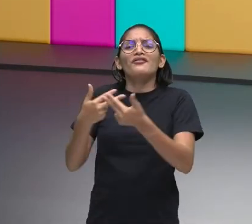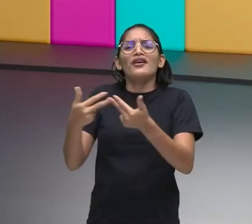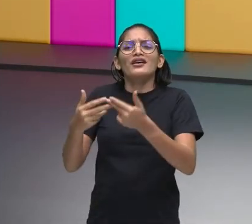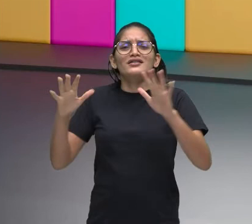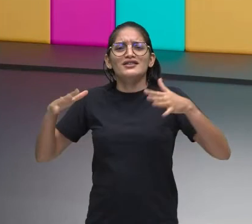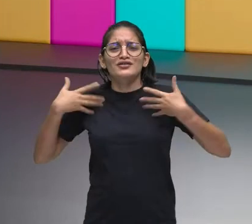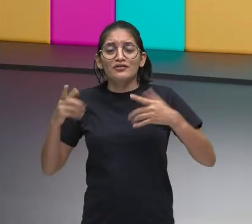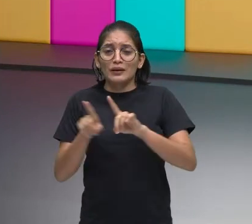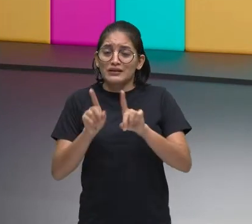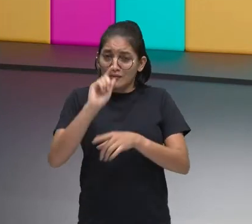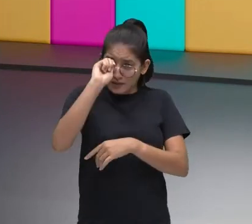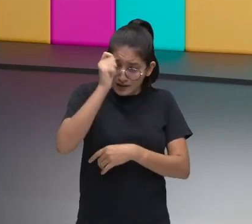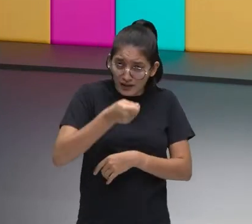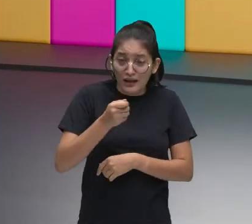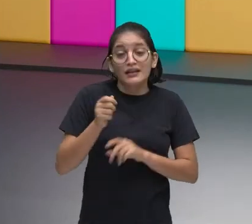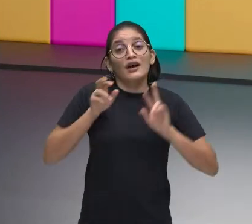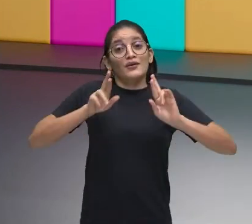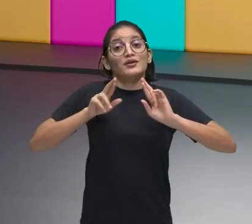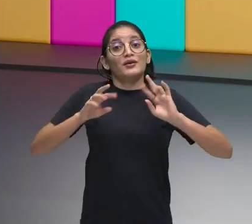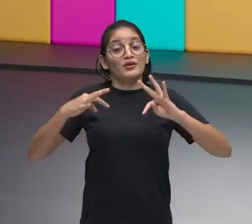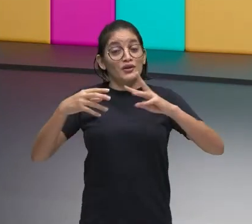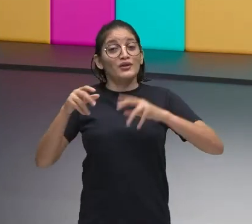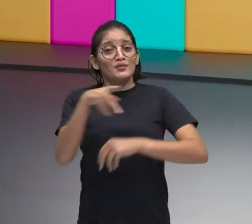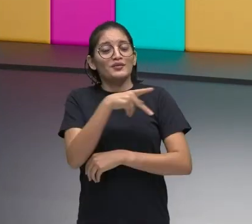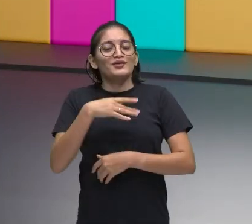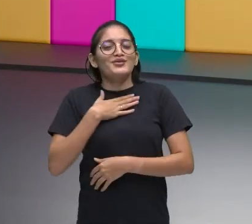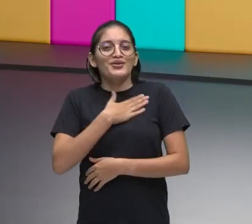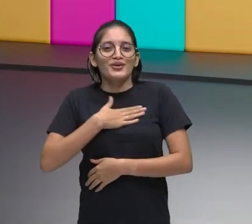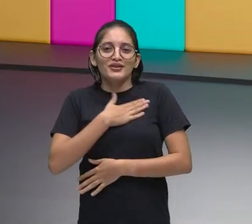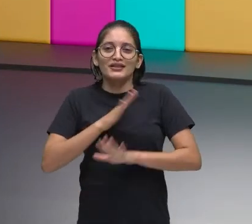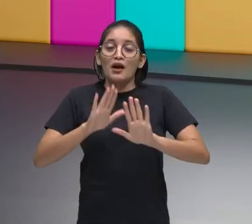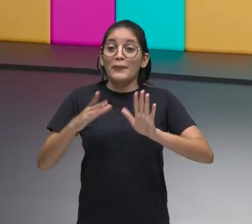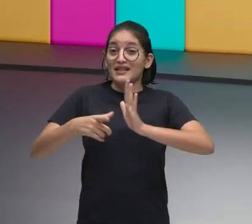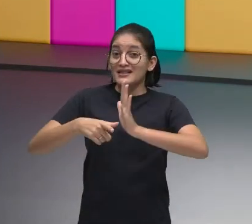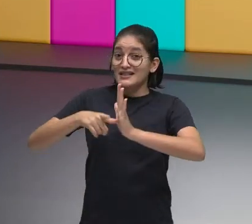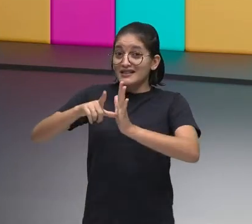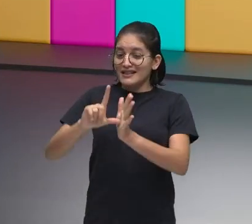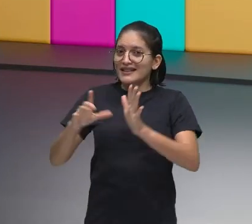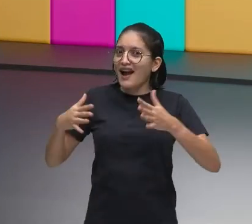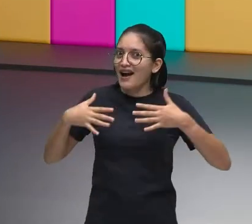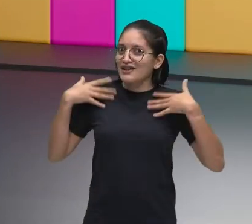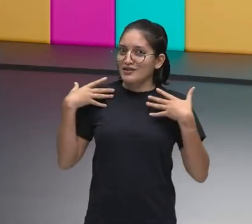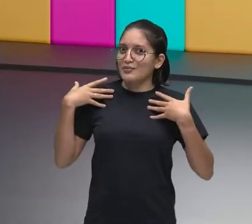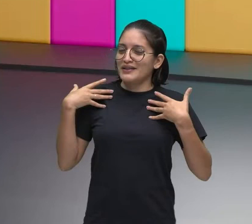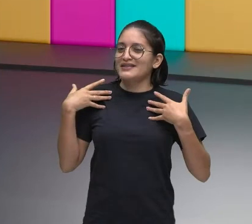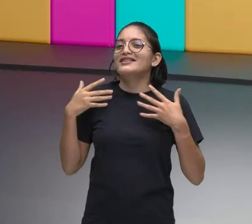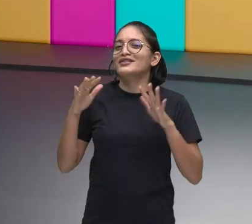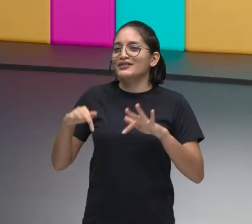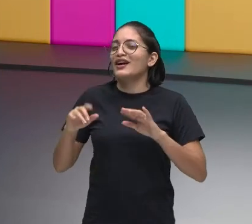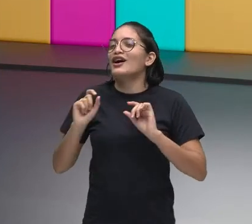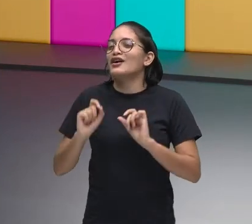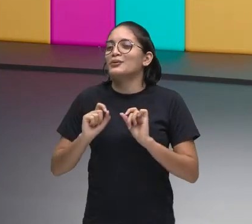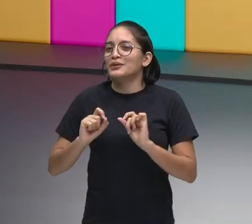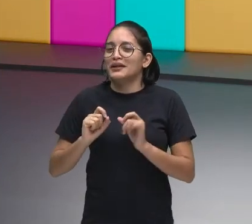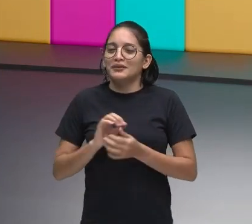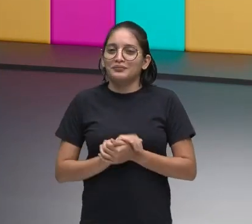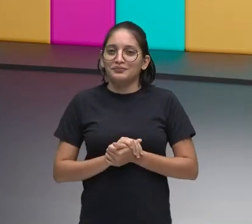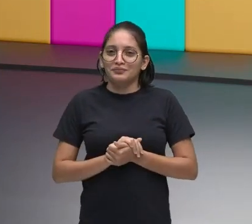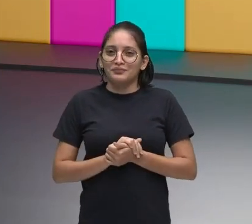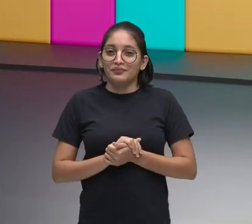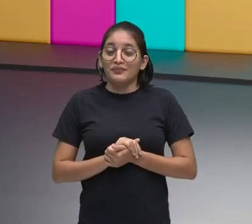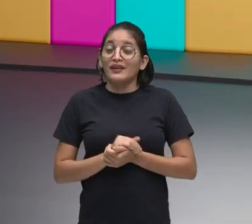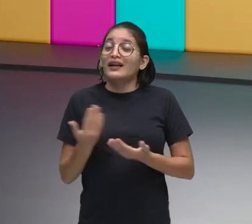de homenagem. Eu espero que todos os professores tenham gostado. Mas antes da nossa surpresa final, eu quero deixar aqui o